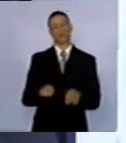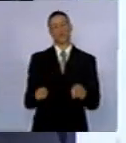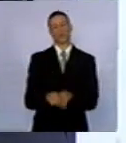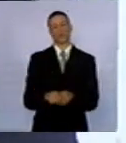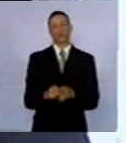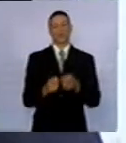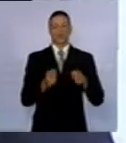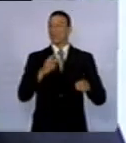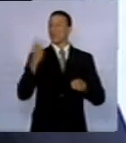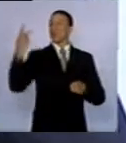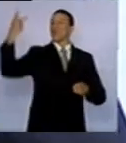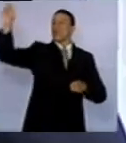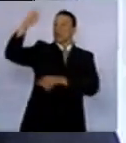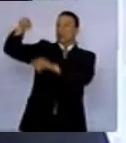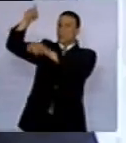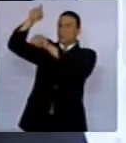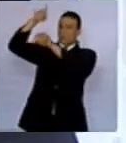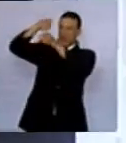nossos produtos culturais.